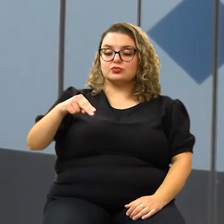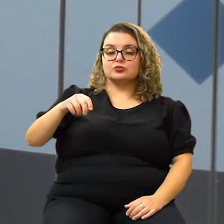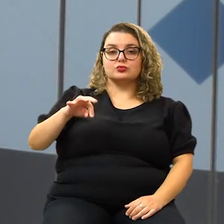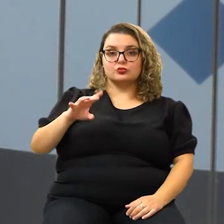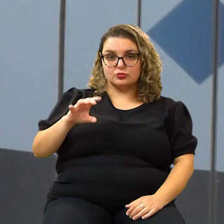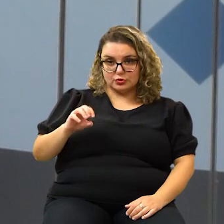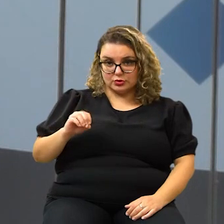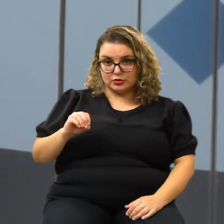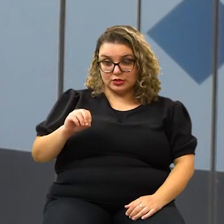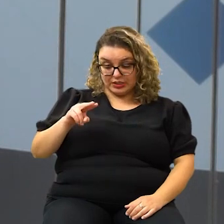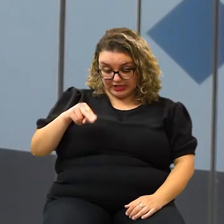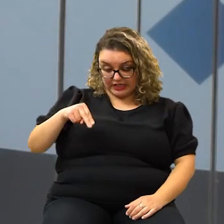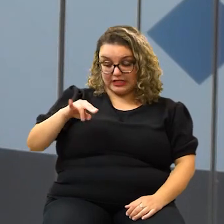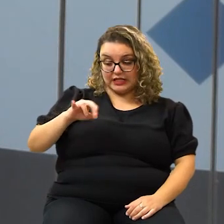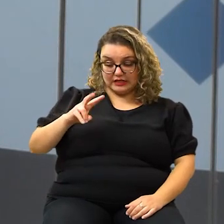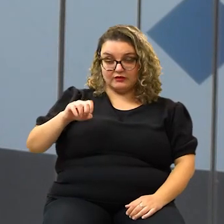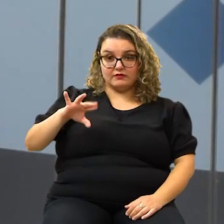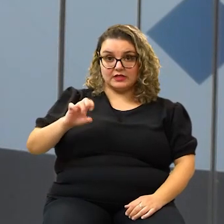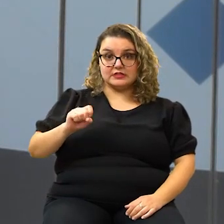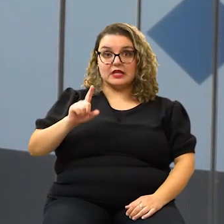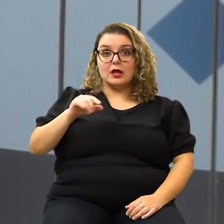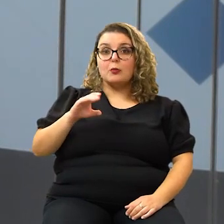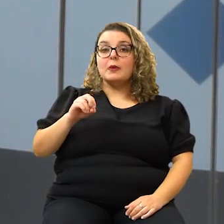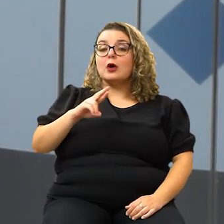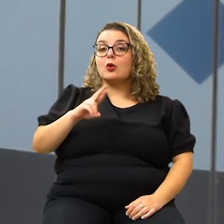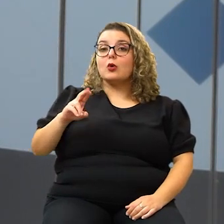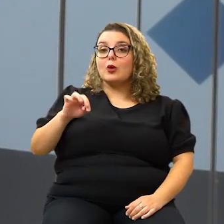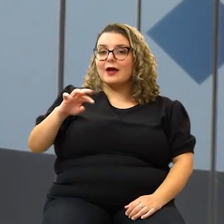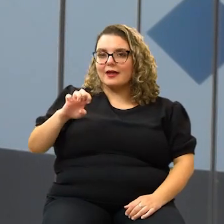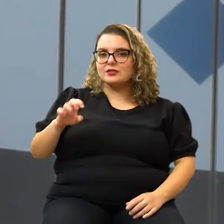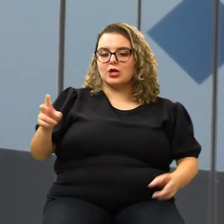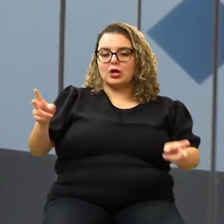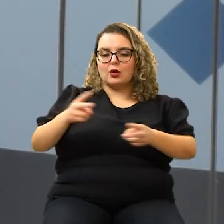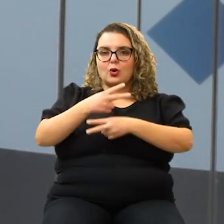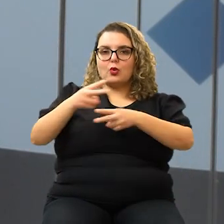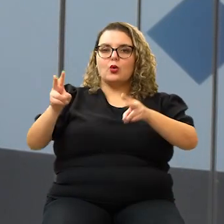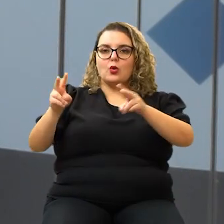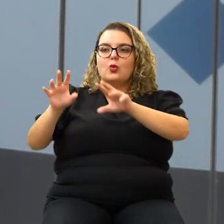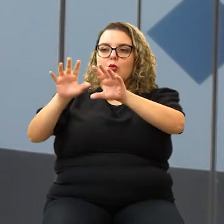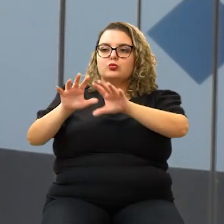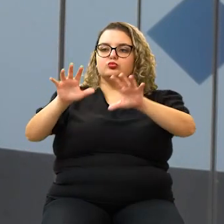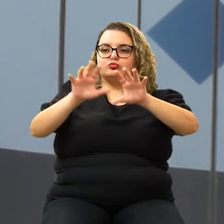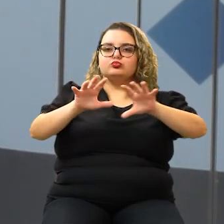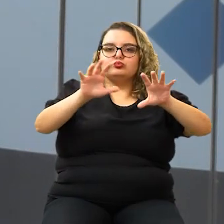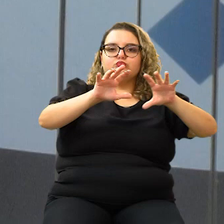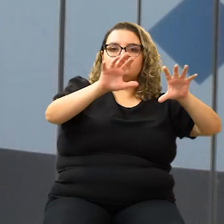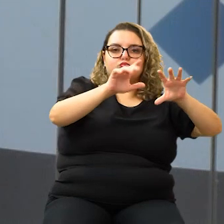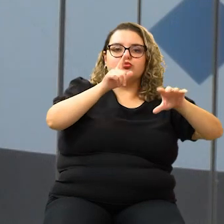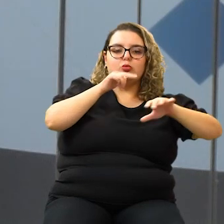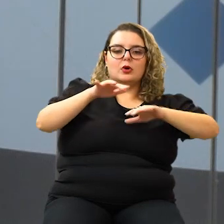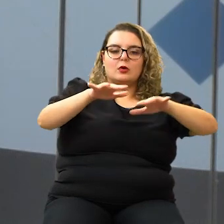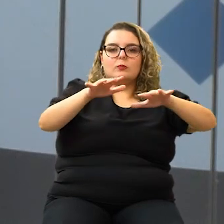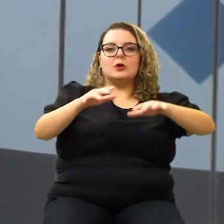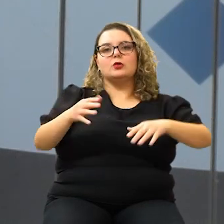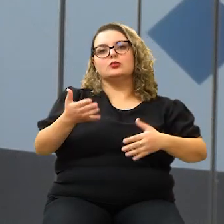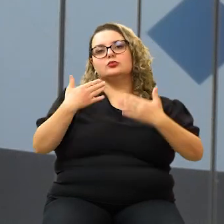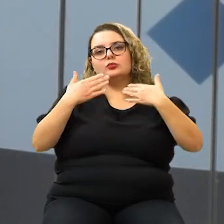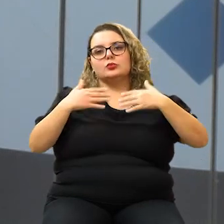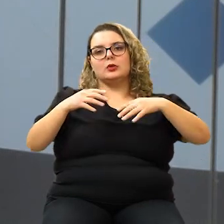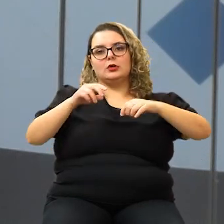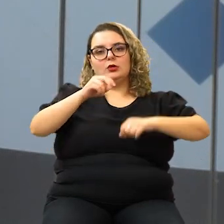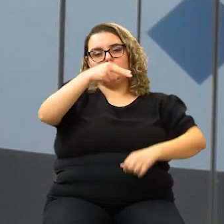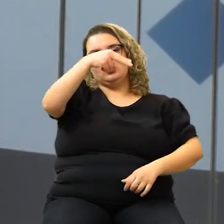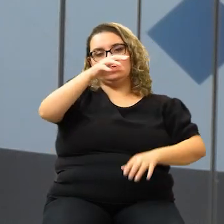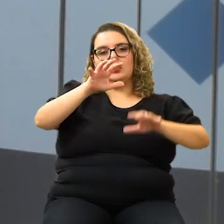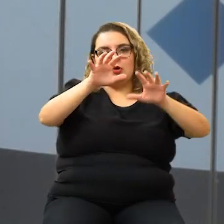jato, nada mais é do que uma corrente de vento que transporta esse calor, essa umidade ali da região norte,